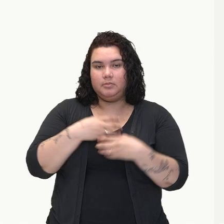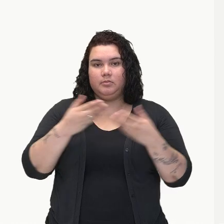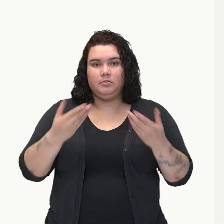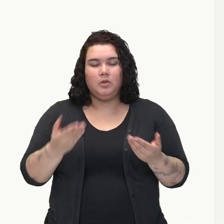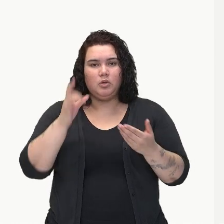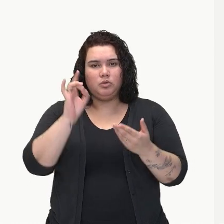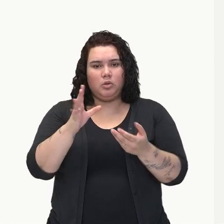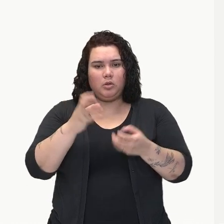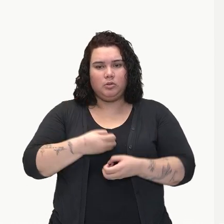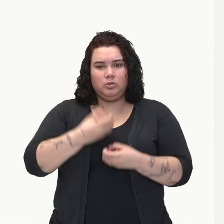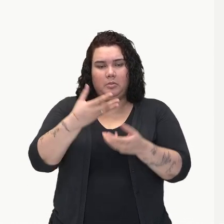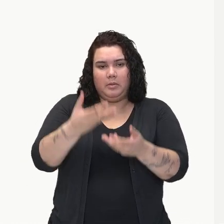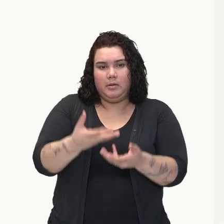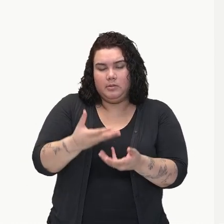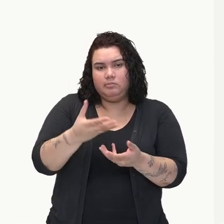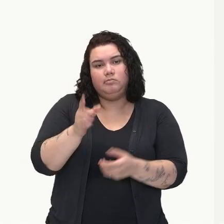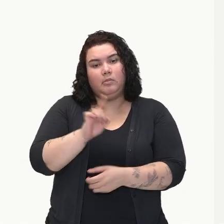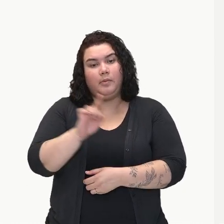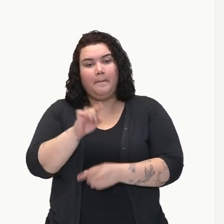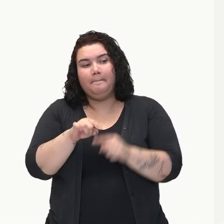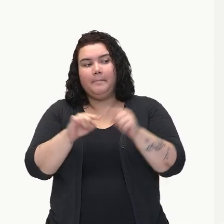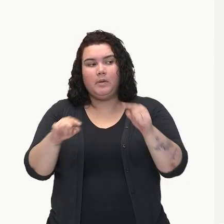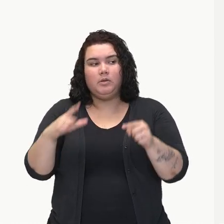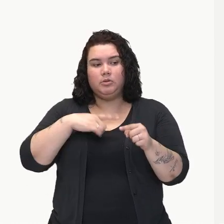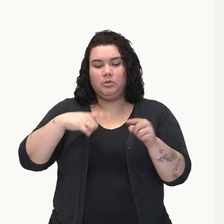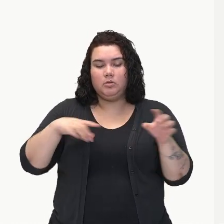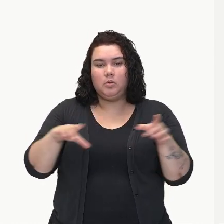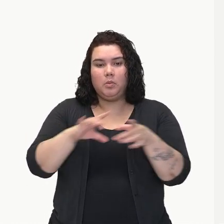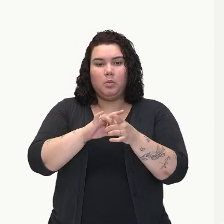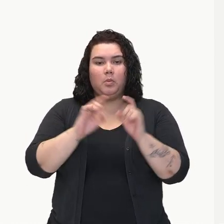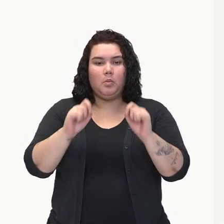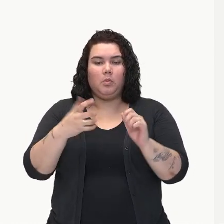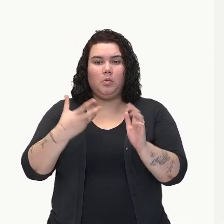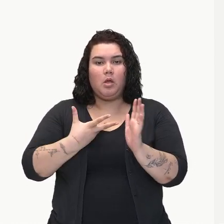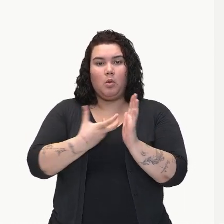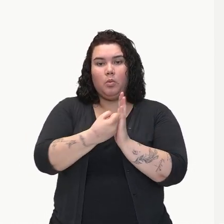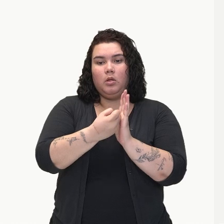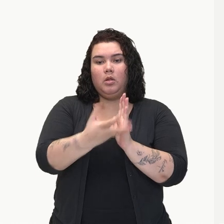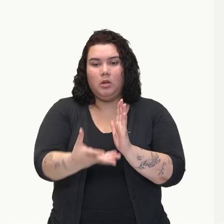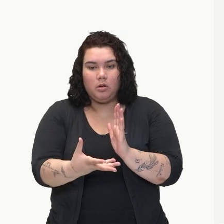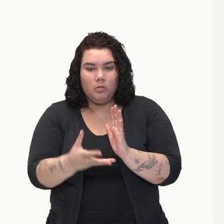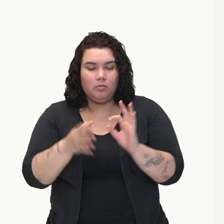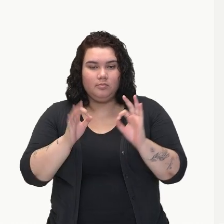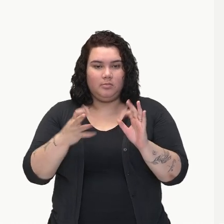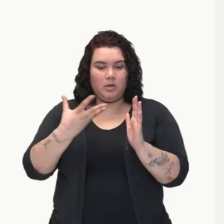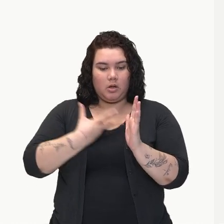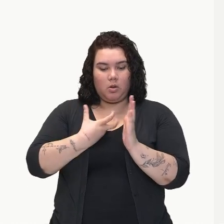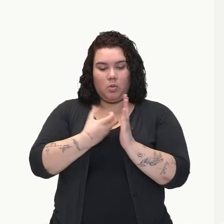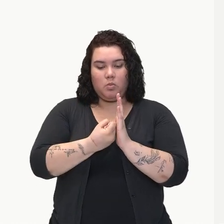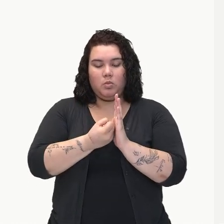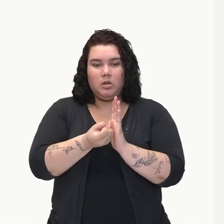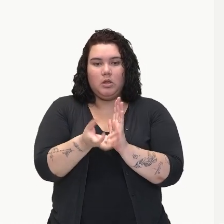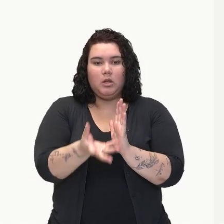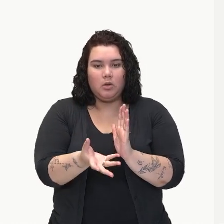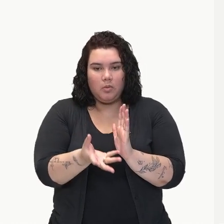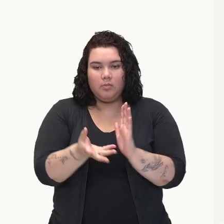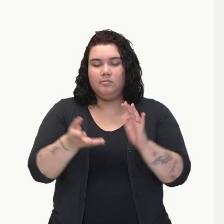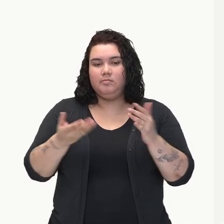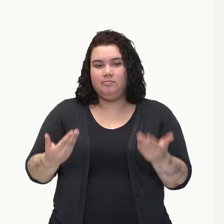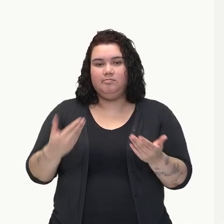só expressar sentimentos, isso está muito no campo lírico, o lirismo, essa expressão do eu, de transmitir o que eu